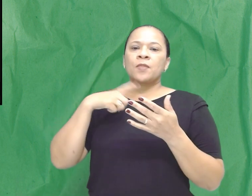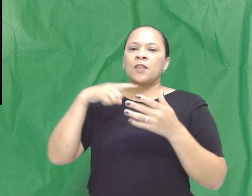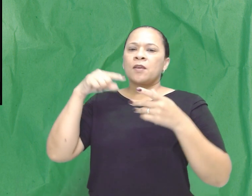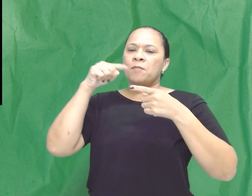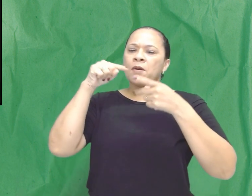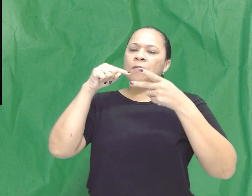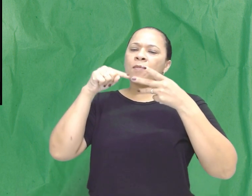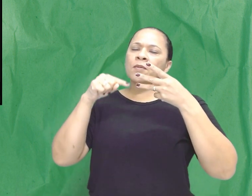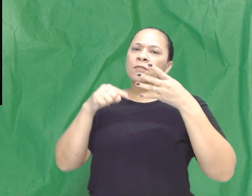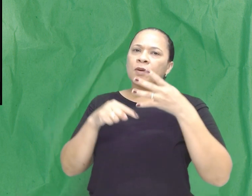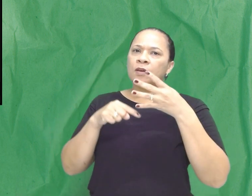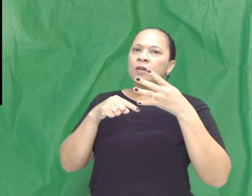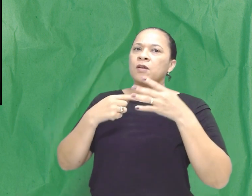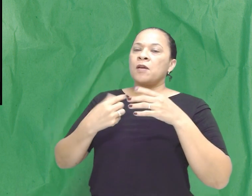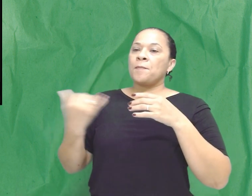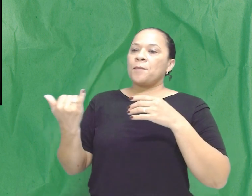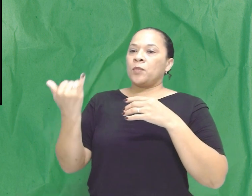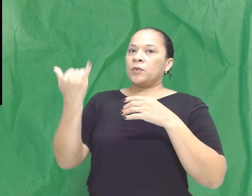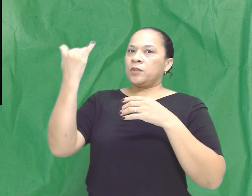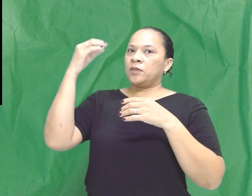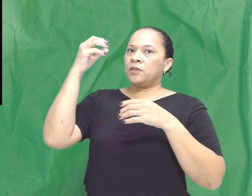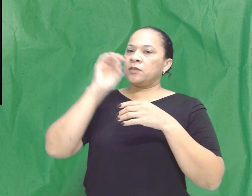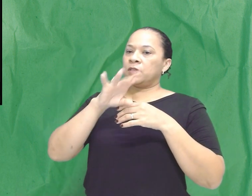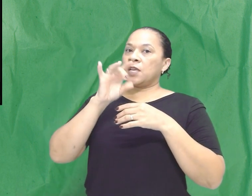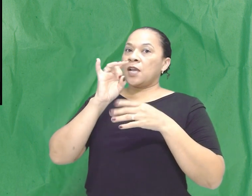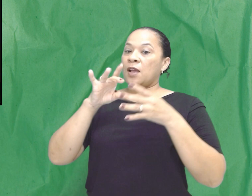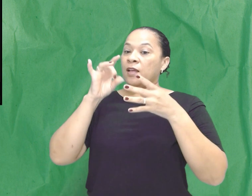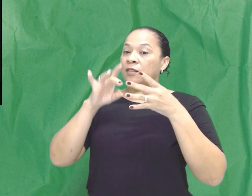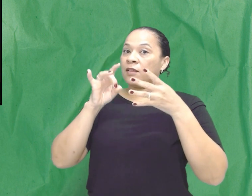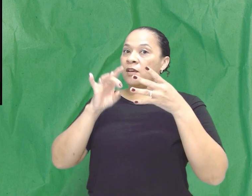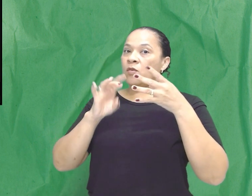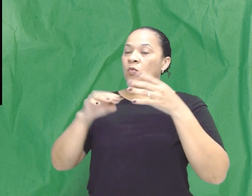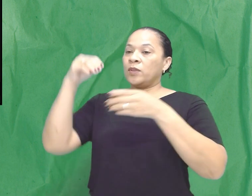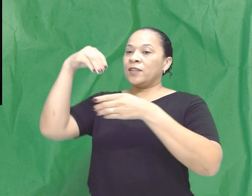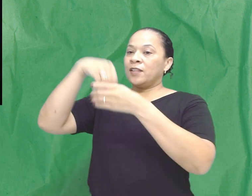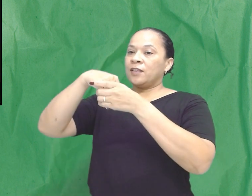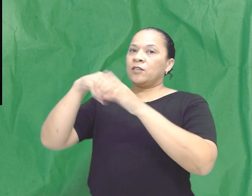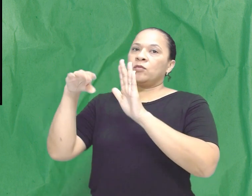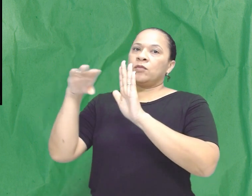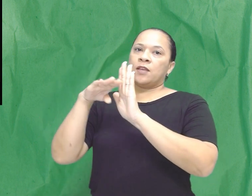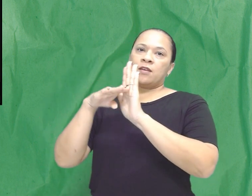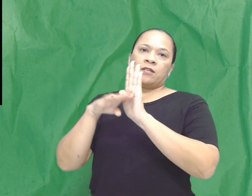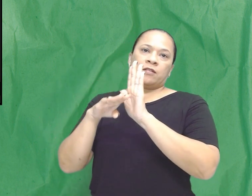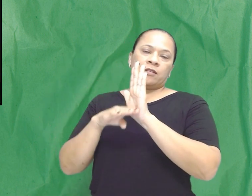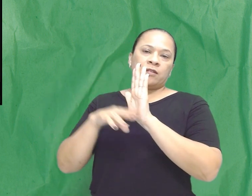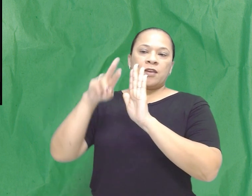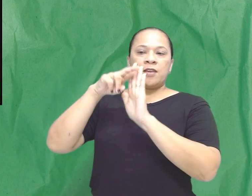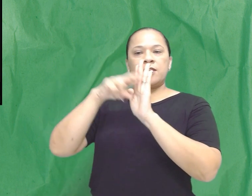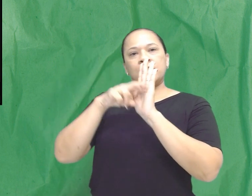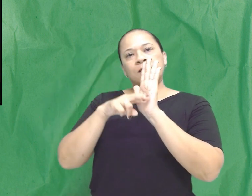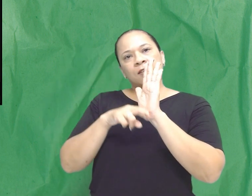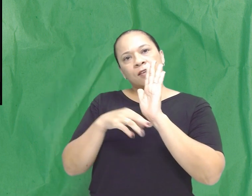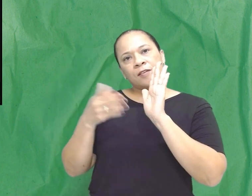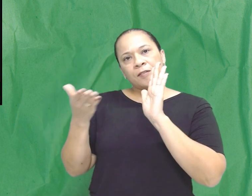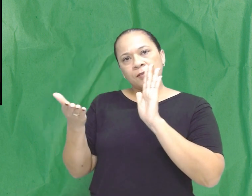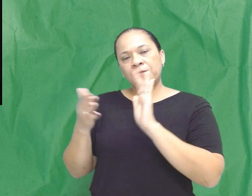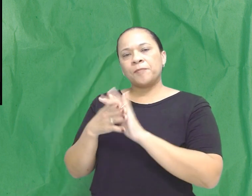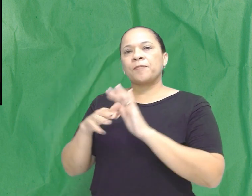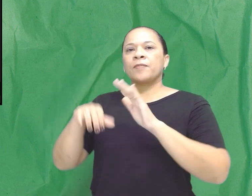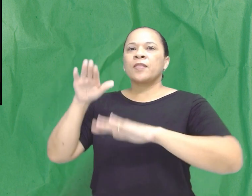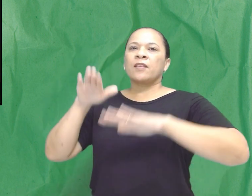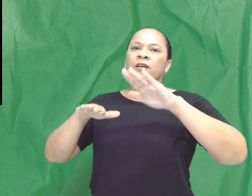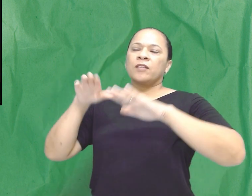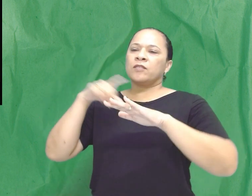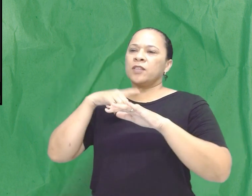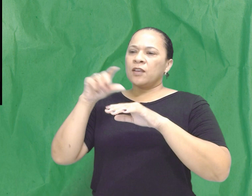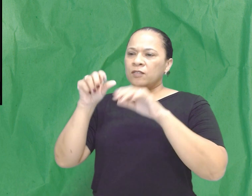de cada um na receita para você ver como é importante e como eles não devem ser substituídos, porque você corre o risco de